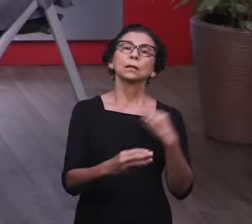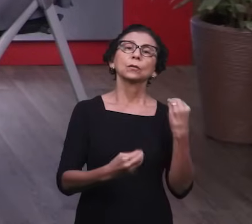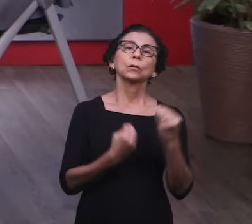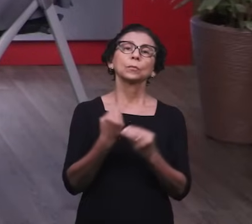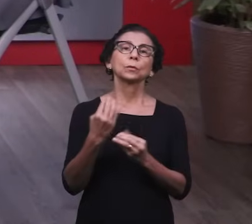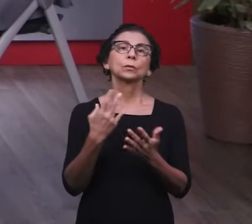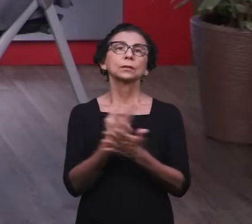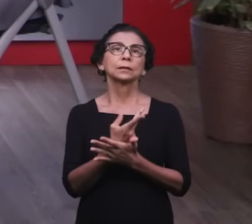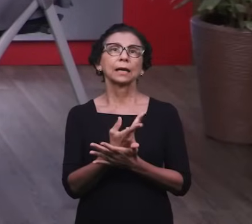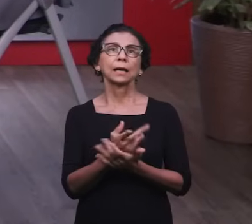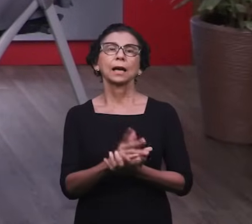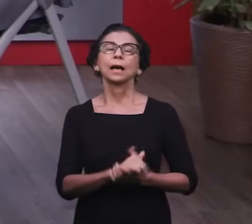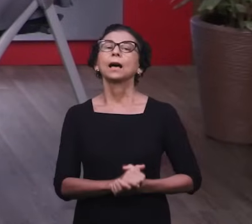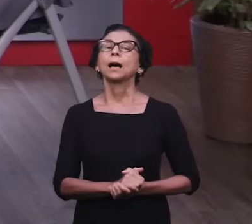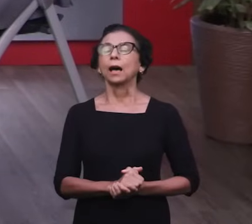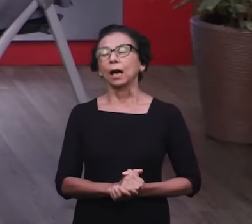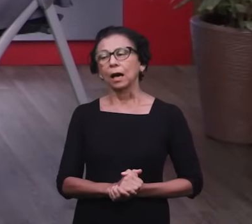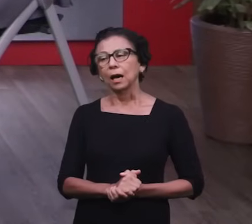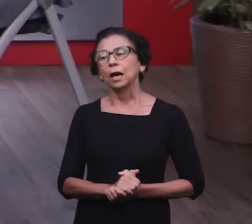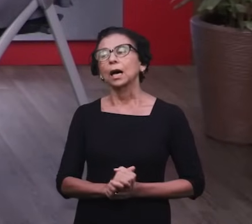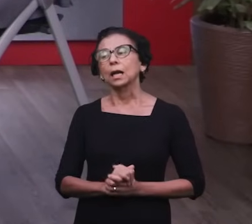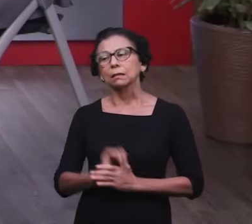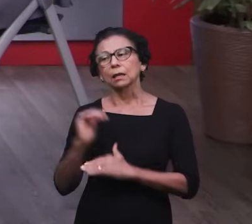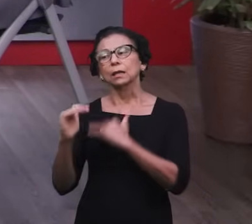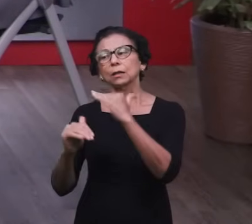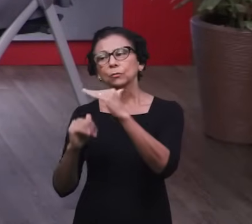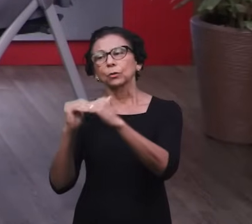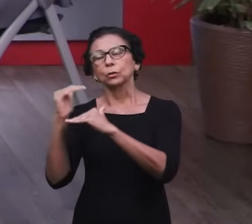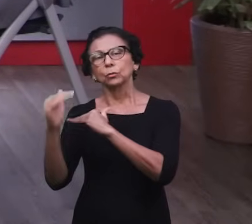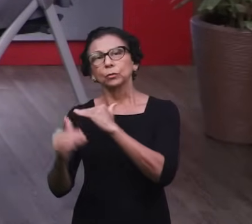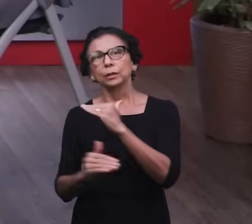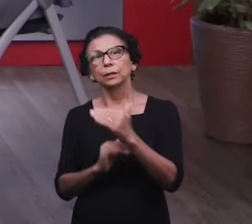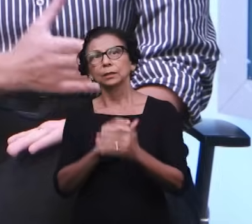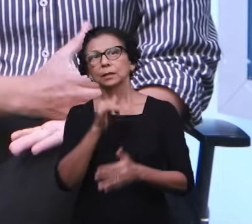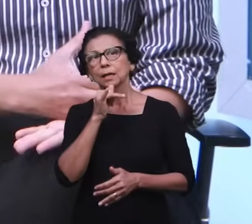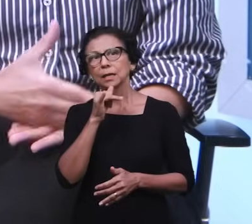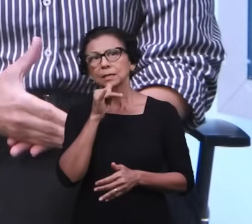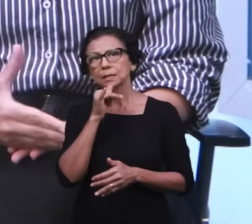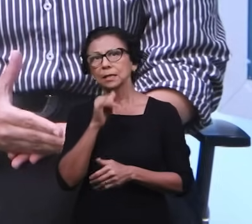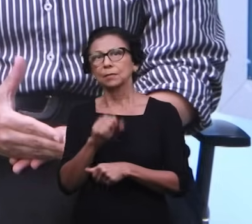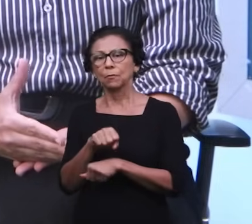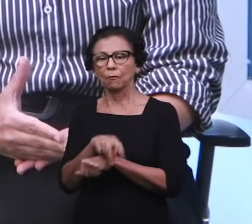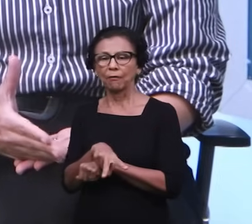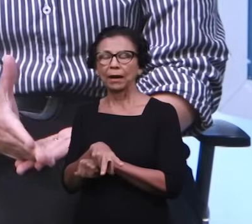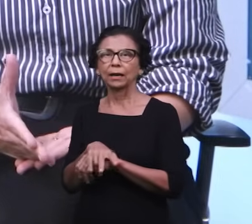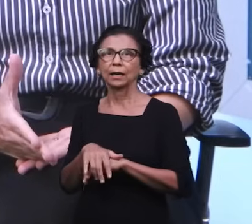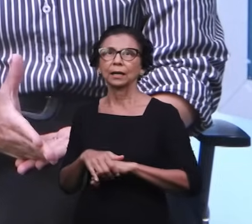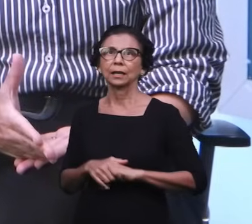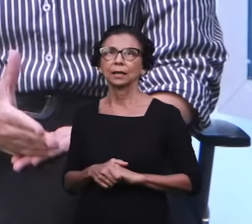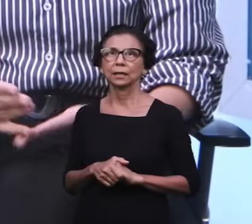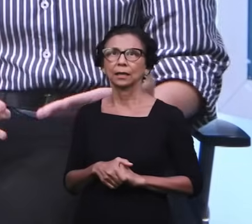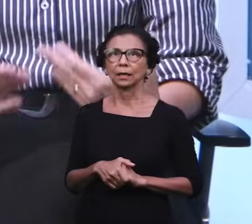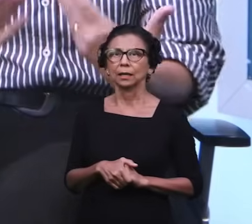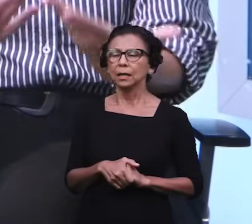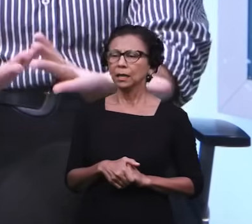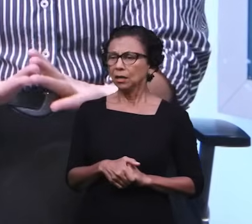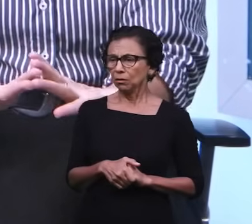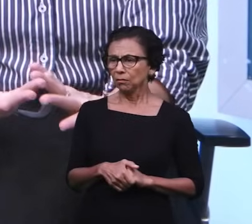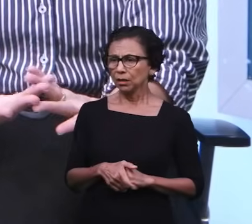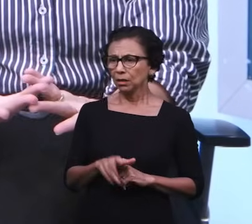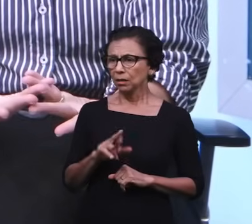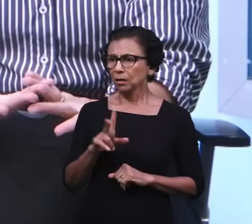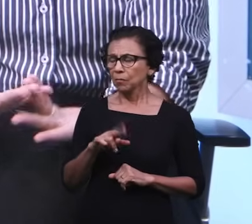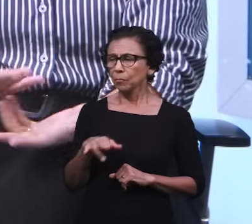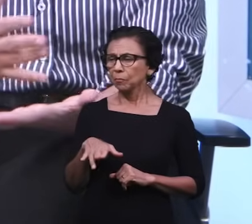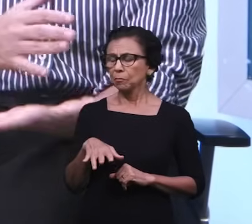melhorado bastante. Por Uhum. exemplo, essa questão das vagas. Às vezes a pessoa pode pensar, mas não é uma deficiência física. Por que Uhum. tem que ter uma